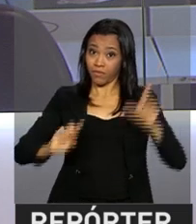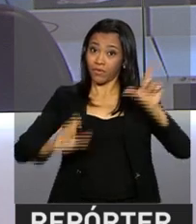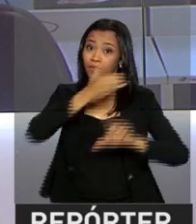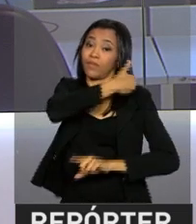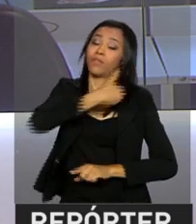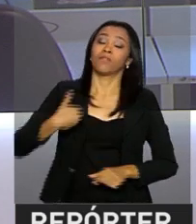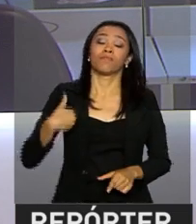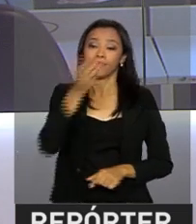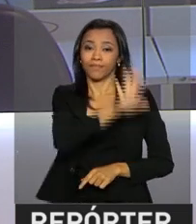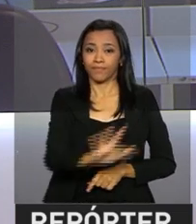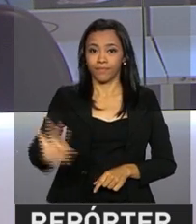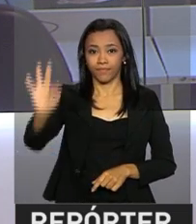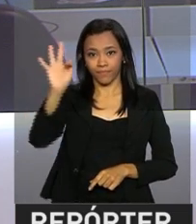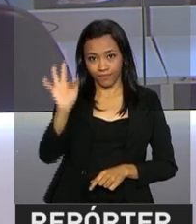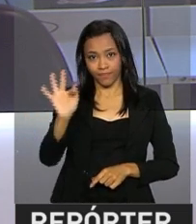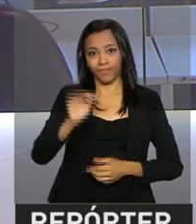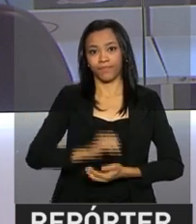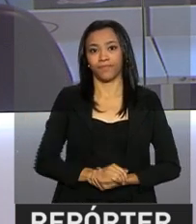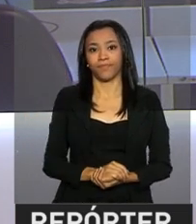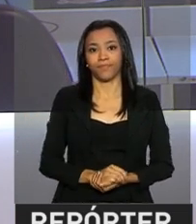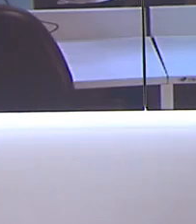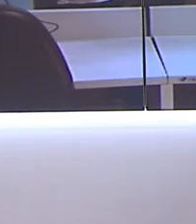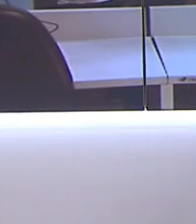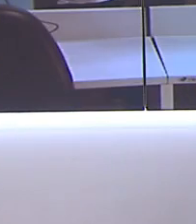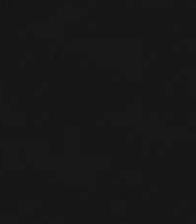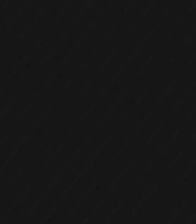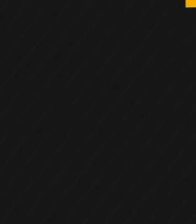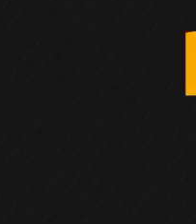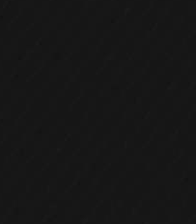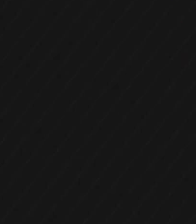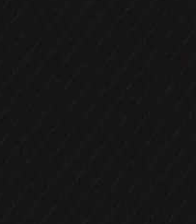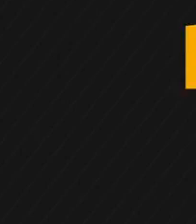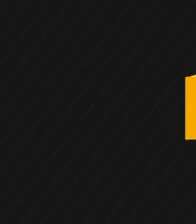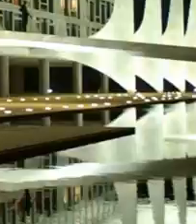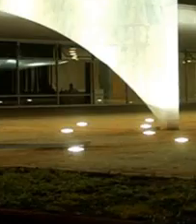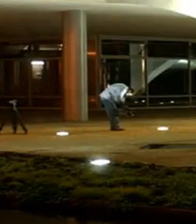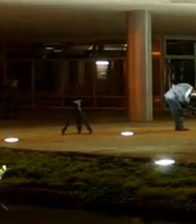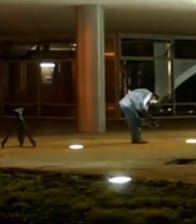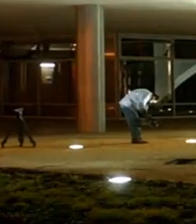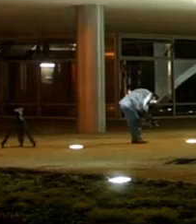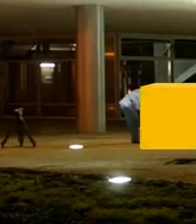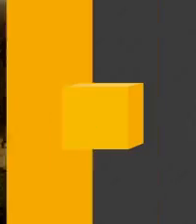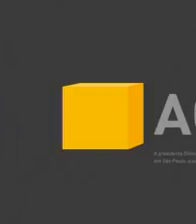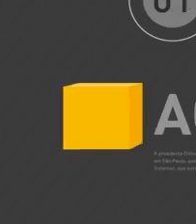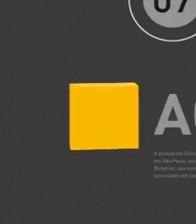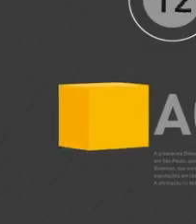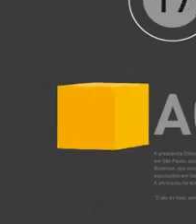aqui na NBR, a TV do Governo Federal.